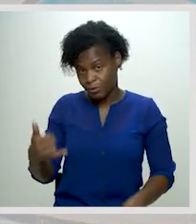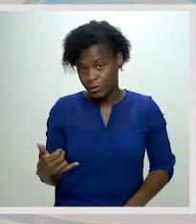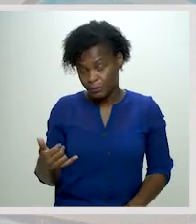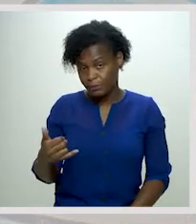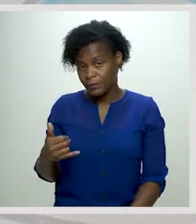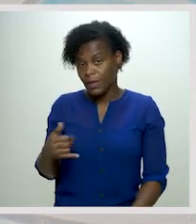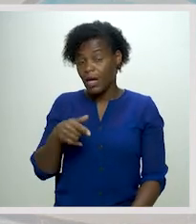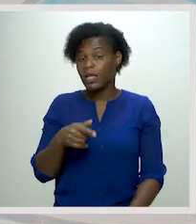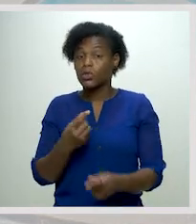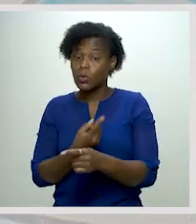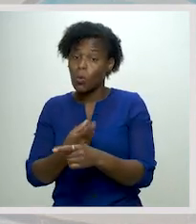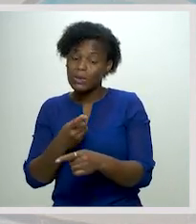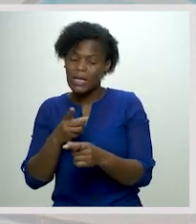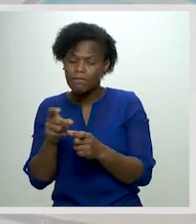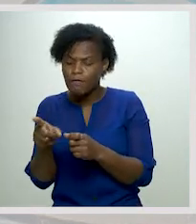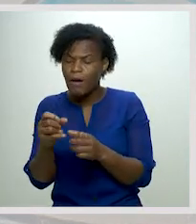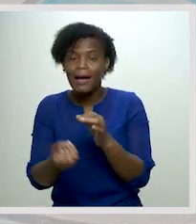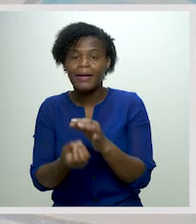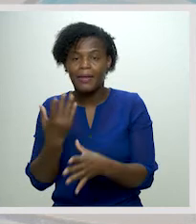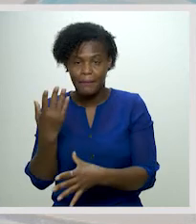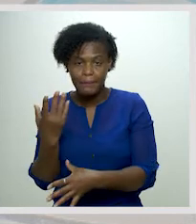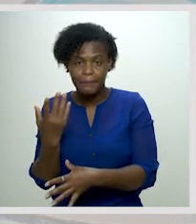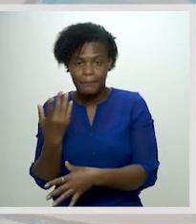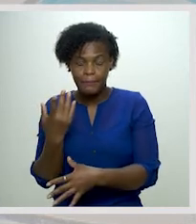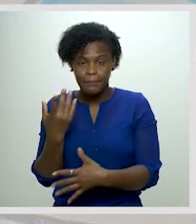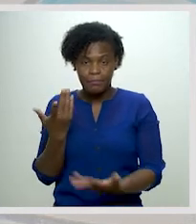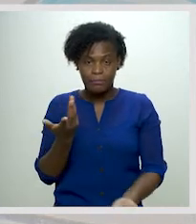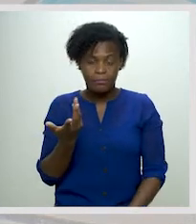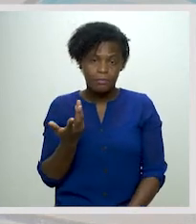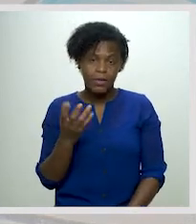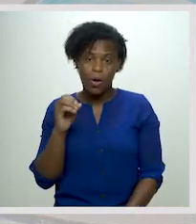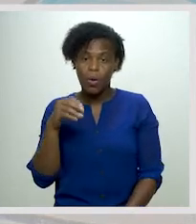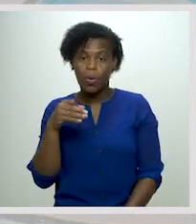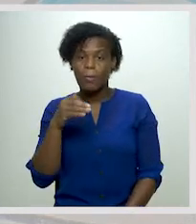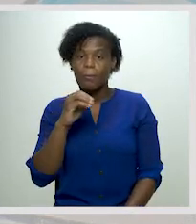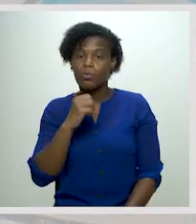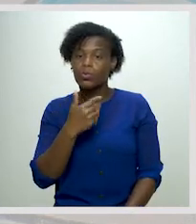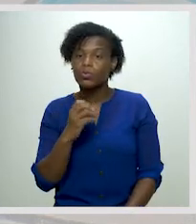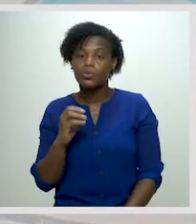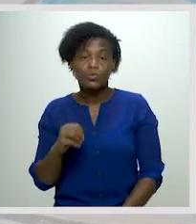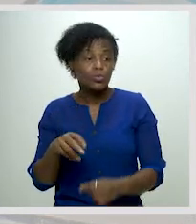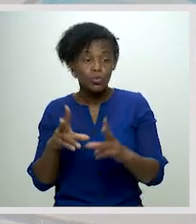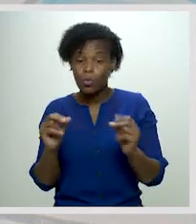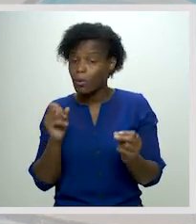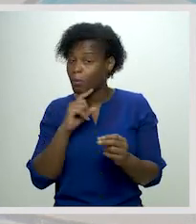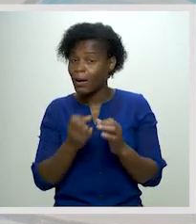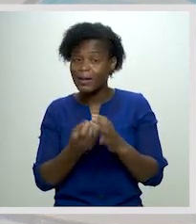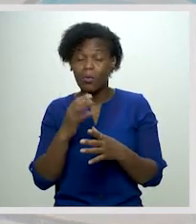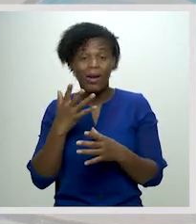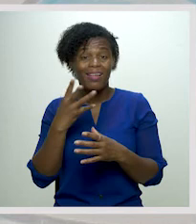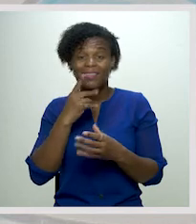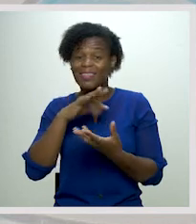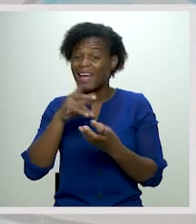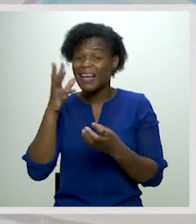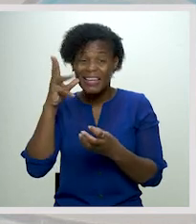né, que esses compostos surgiram, depois do arrefecimento da Terra. Porque esses compostos jamais poderiam servir na